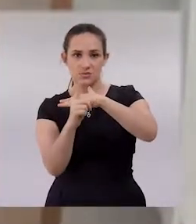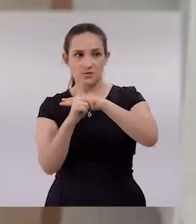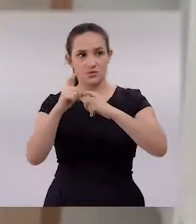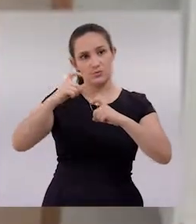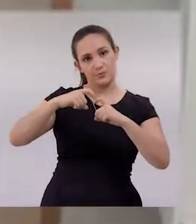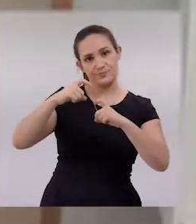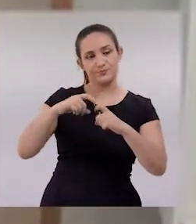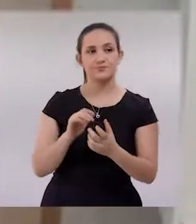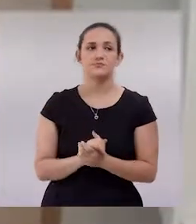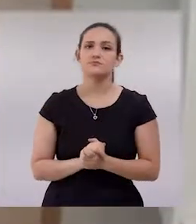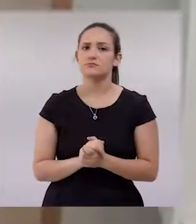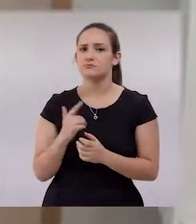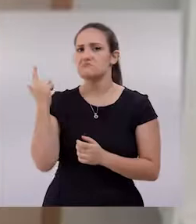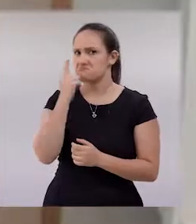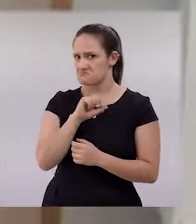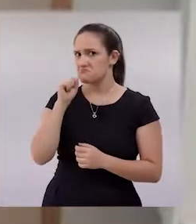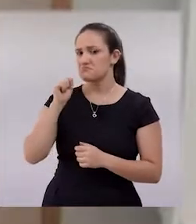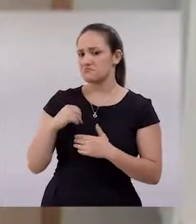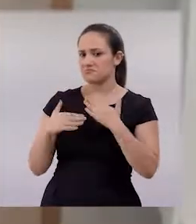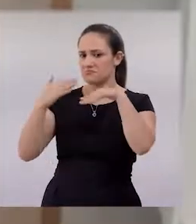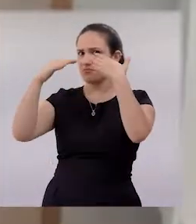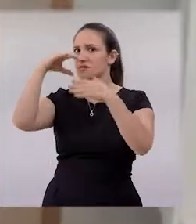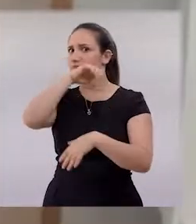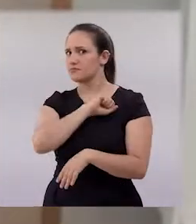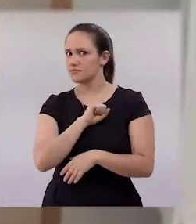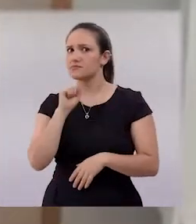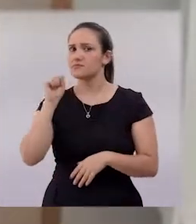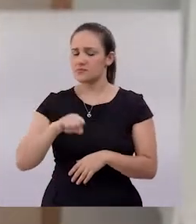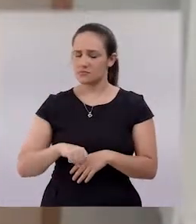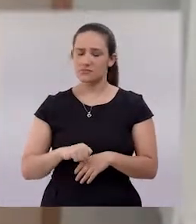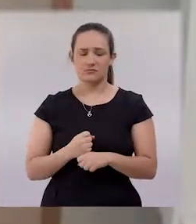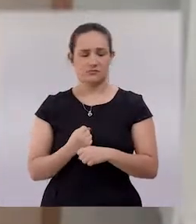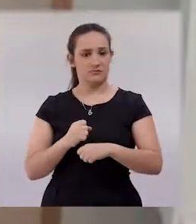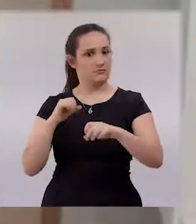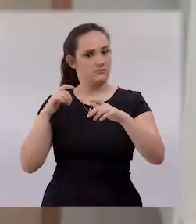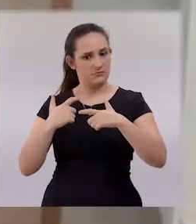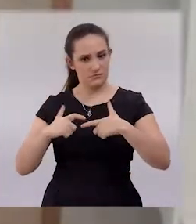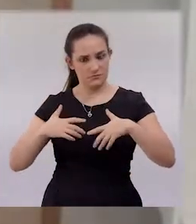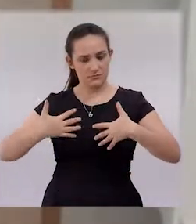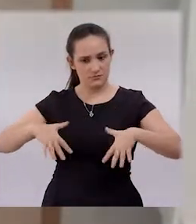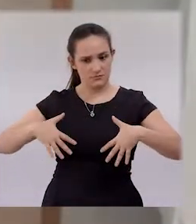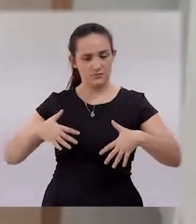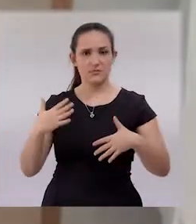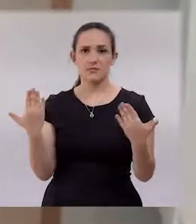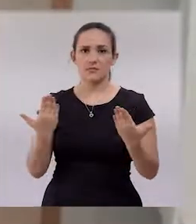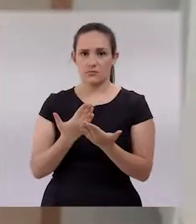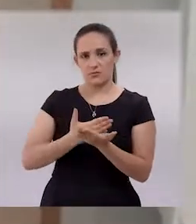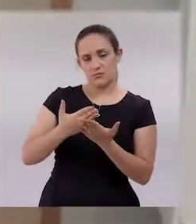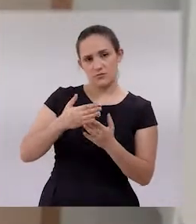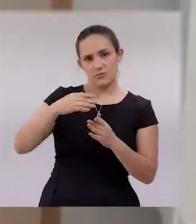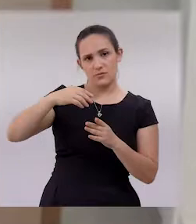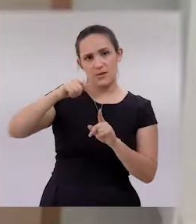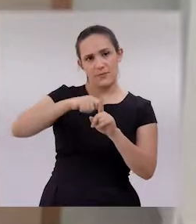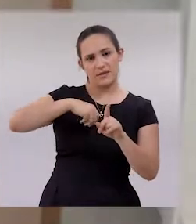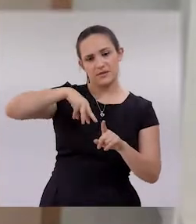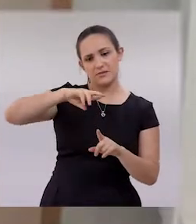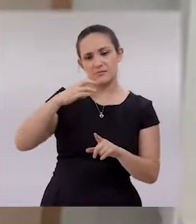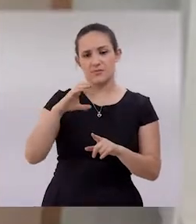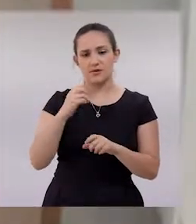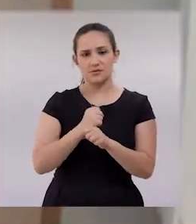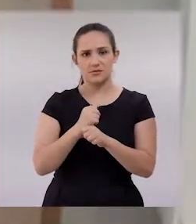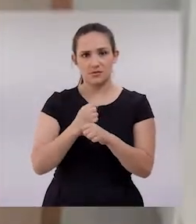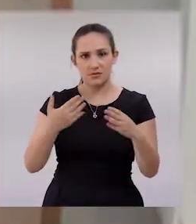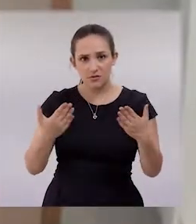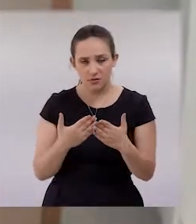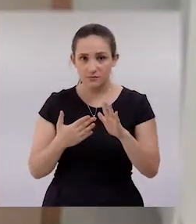no Brasil, que tiveram avanços rápidos, né, e grandiosos a partir de março deste